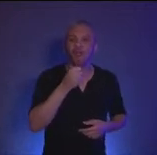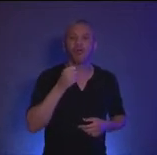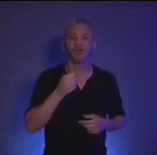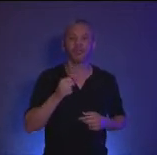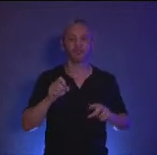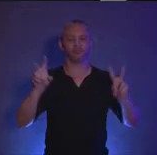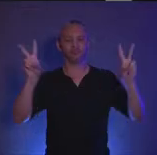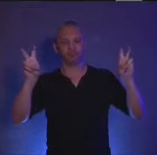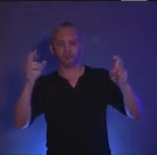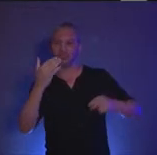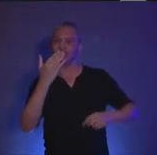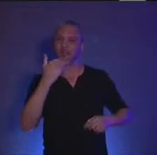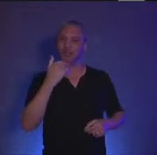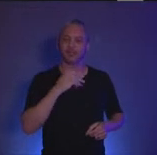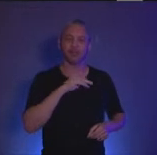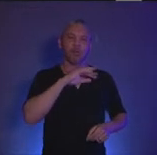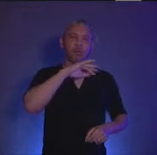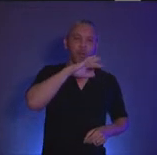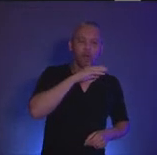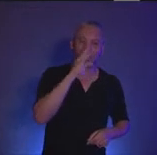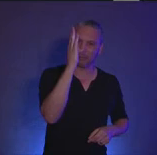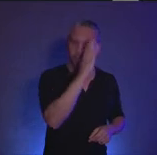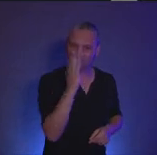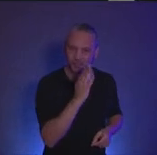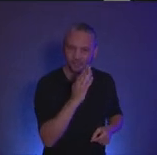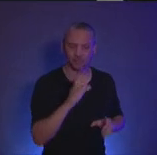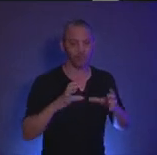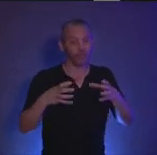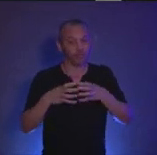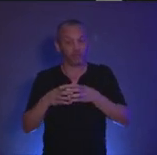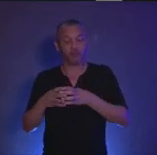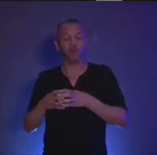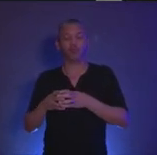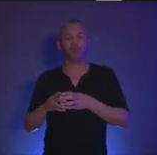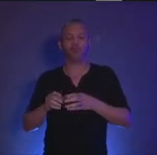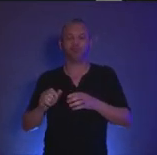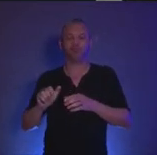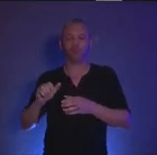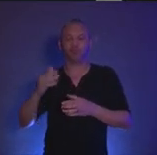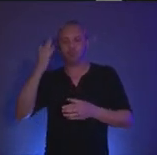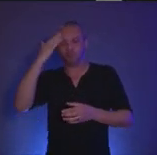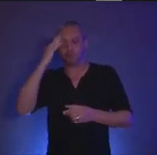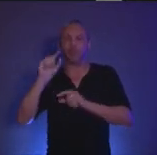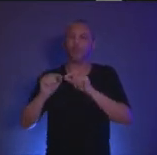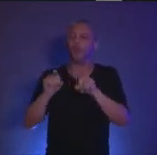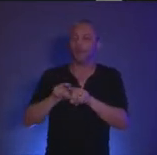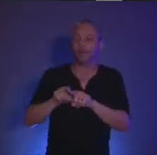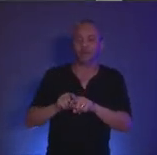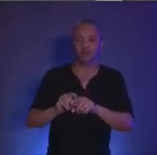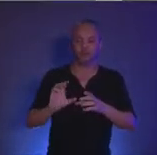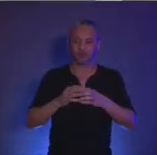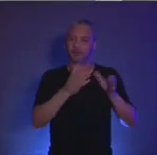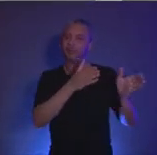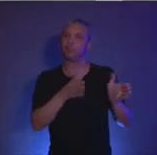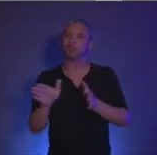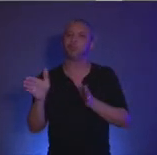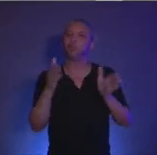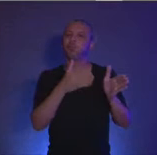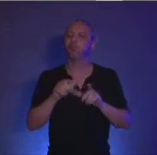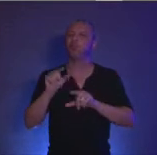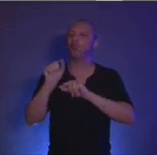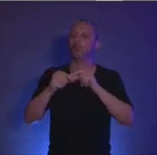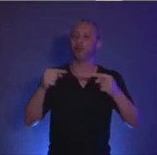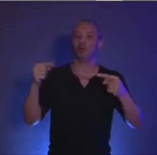Alimentação Brasileira, publicada no site da Piauí, em parceria com a agência Fiquem Sabendo. Toda a nossa série é baseada